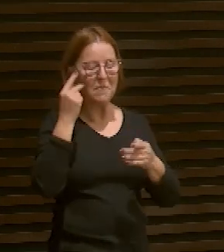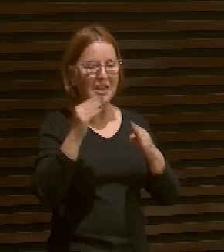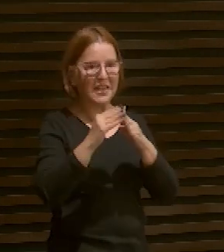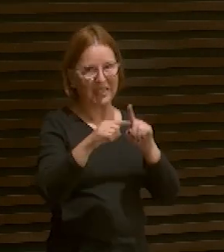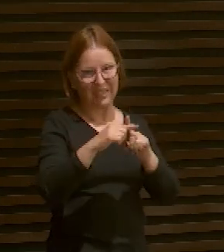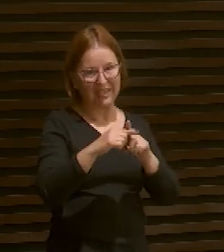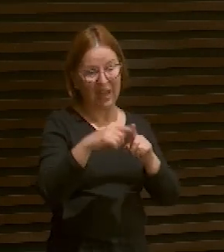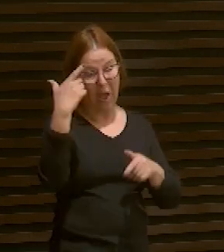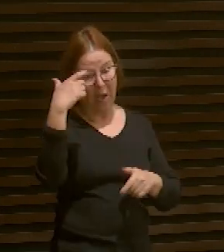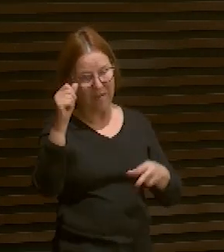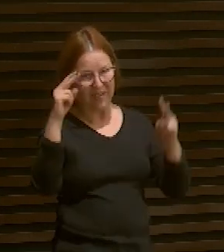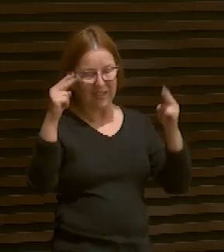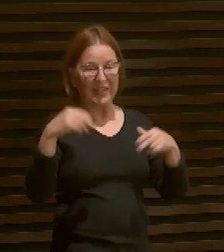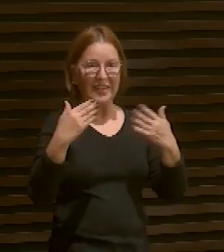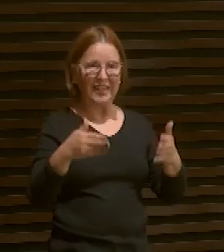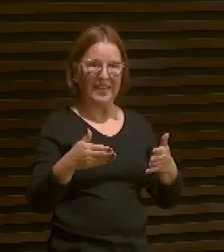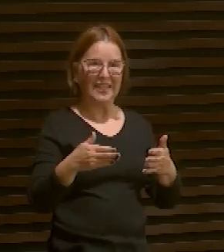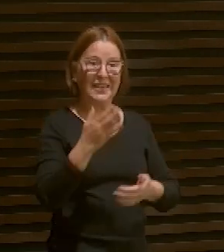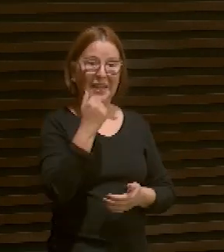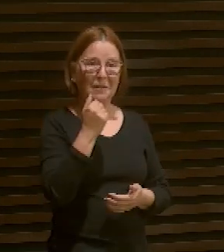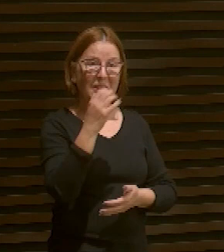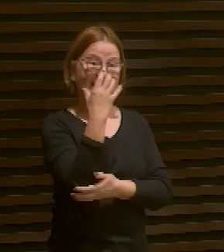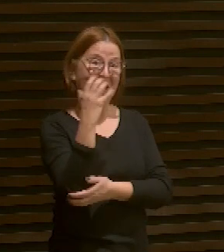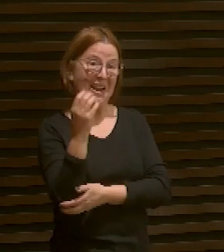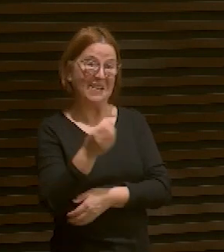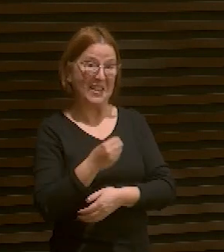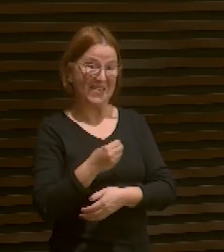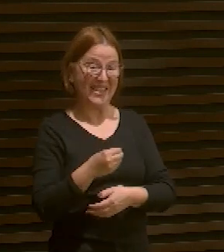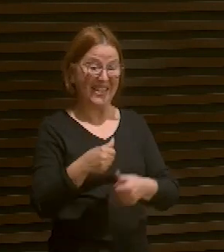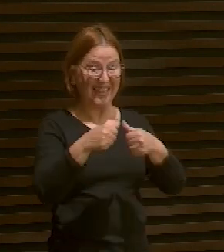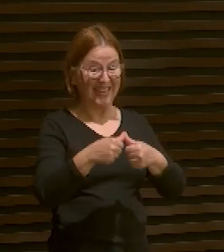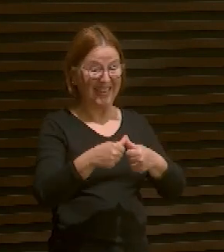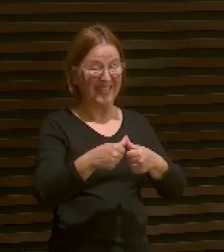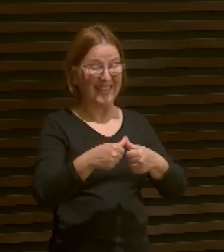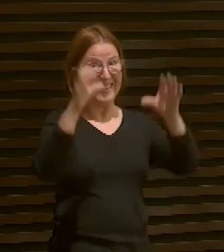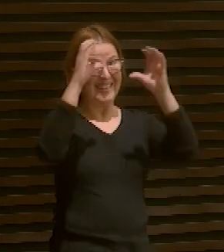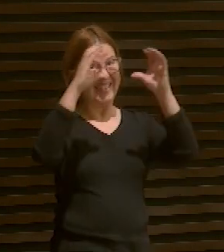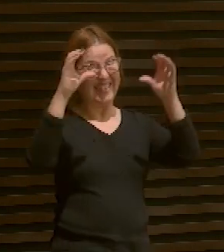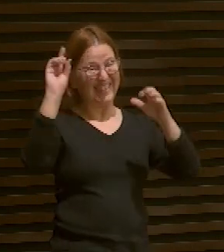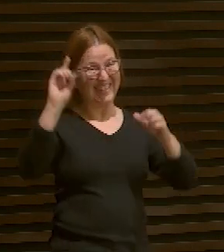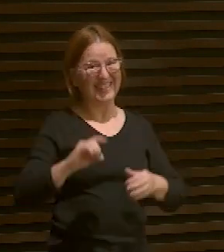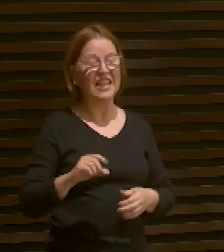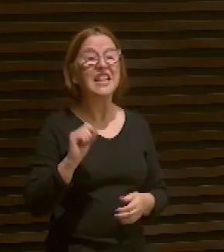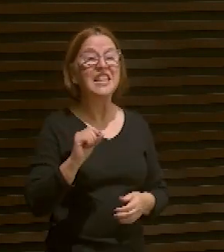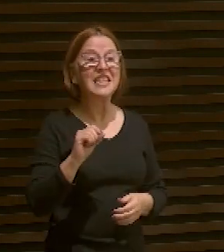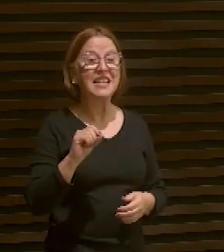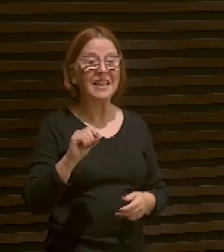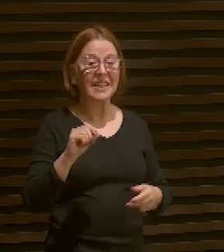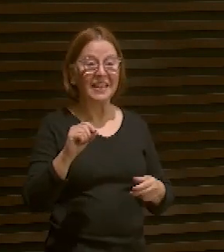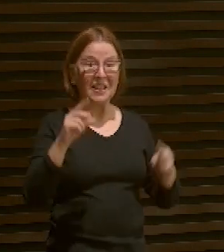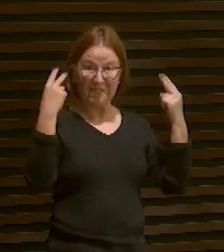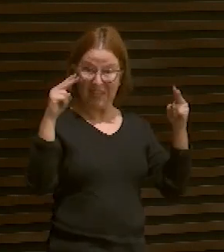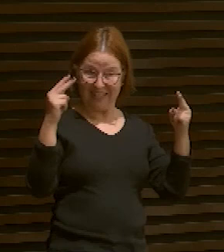da árvore da vida que se encontra no paraíso de Deus. Quem é o vencedor? É aquele que